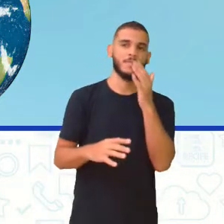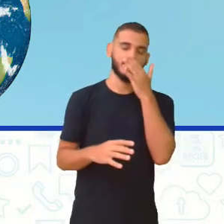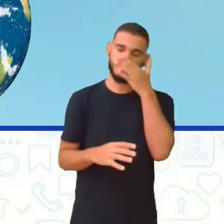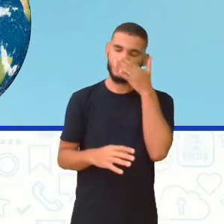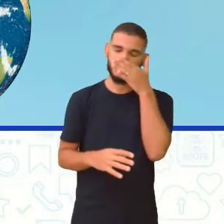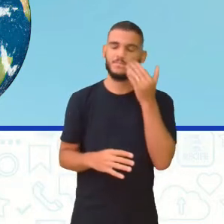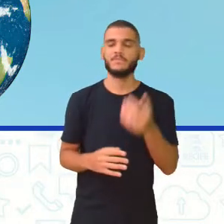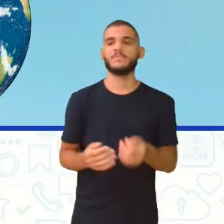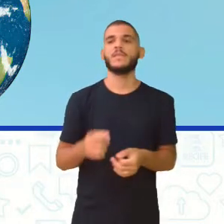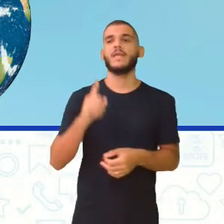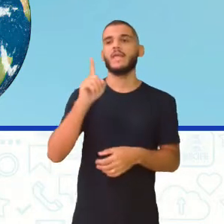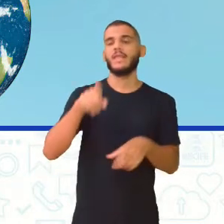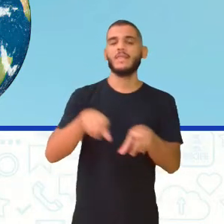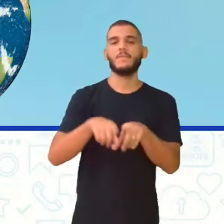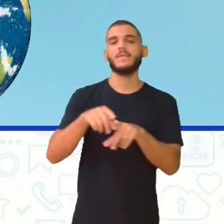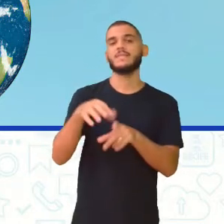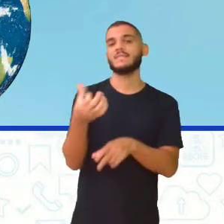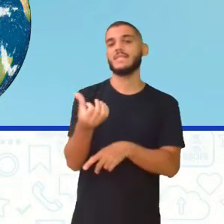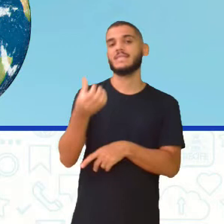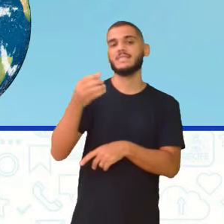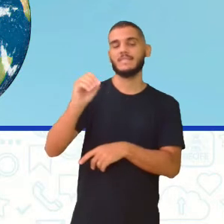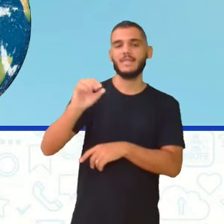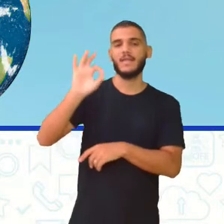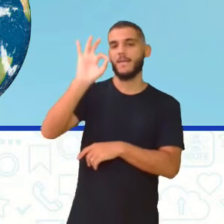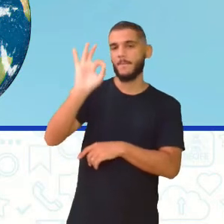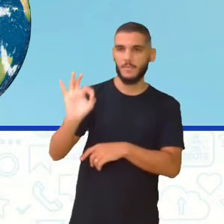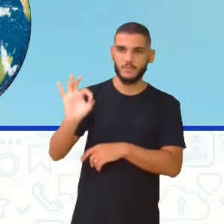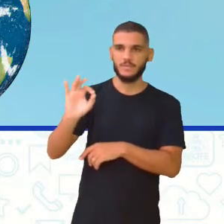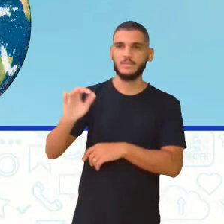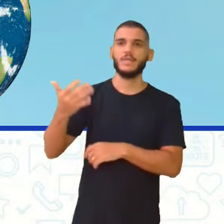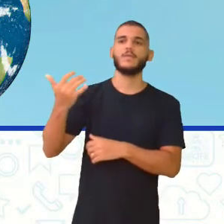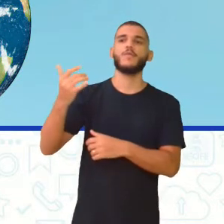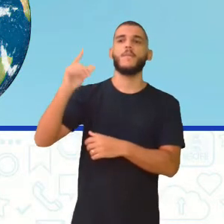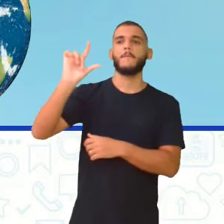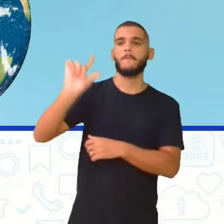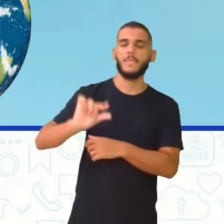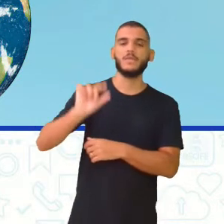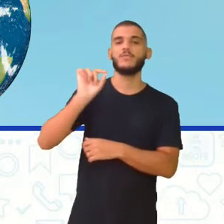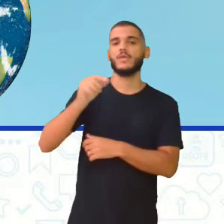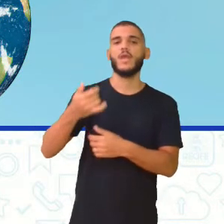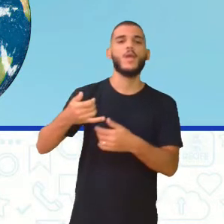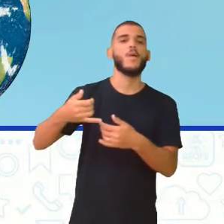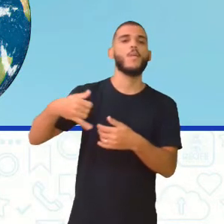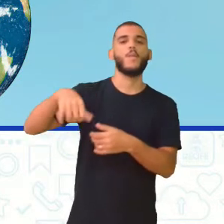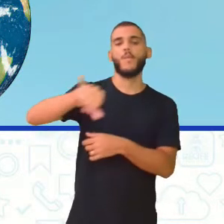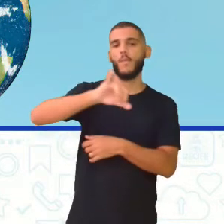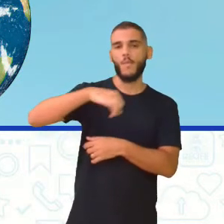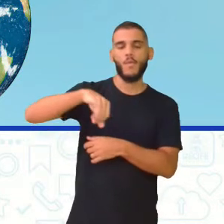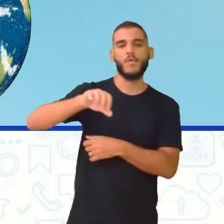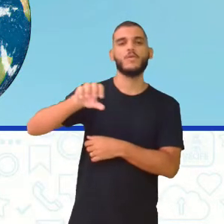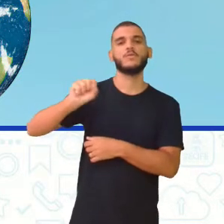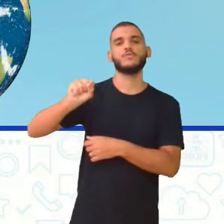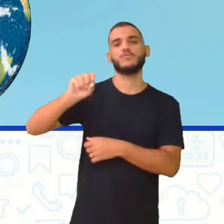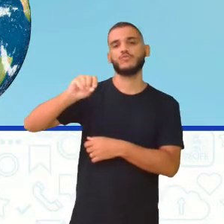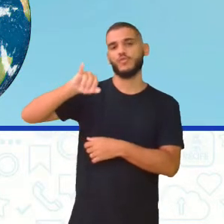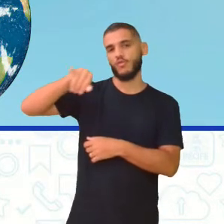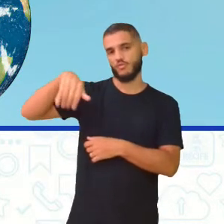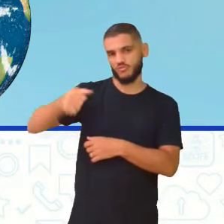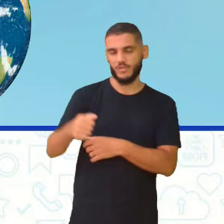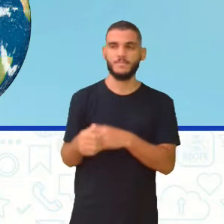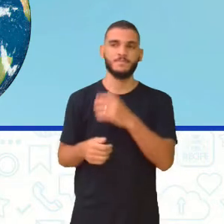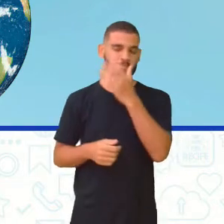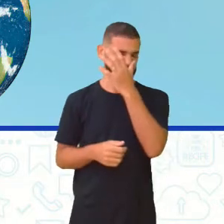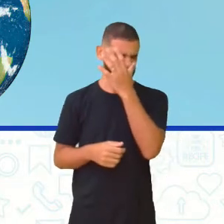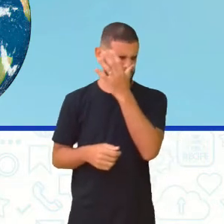óleo, né? Acho que logo, logo deve estar chegando aqui para a gente a questão de uma fritura saudável. E lá nas Filipinas, como eles